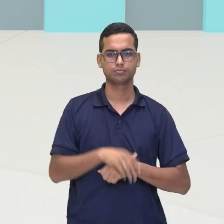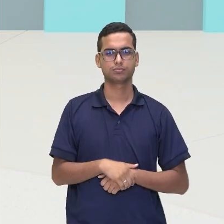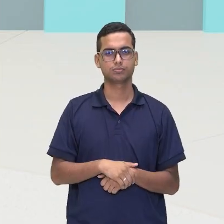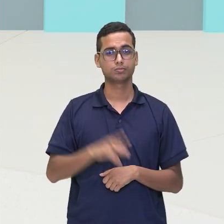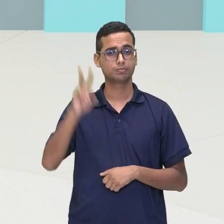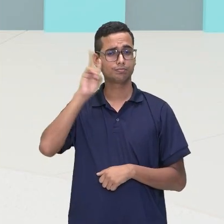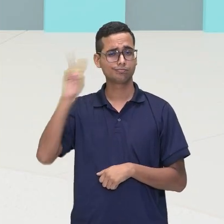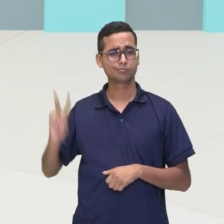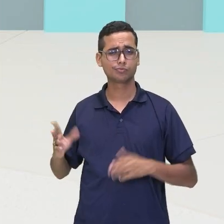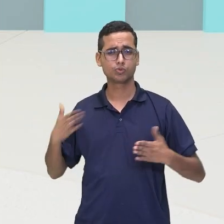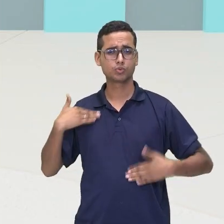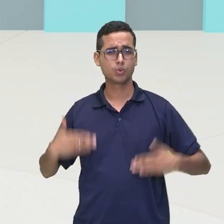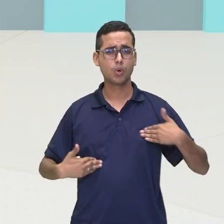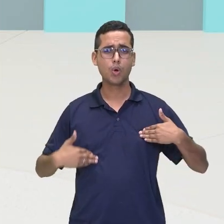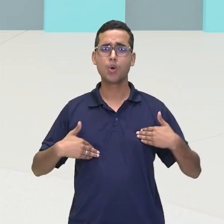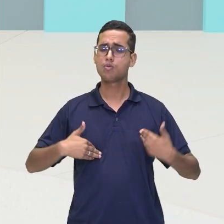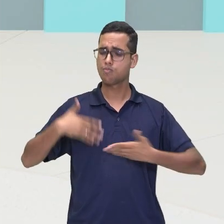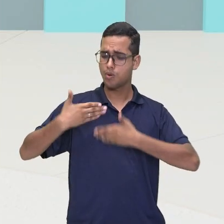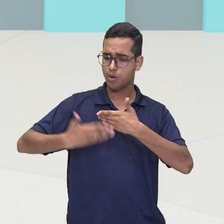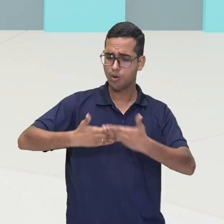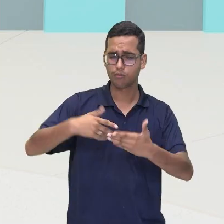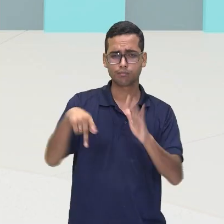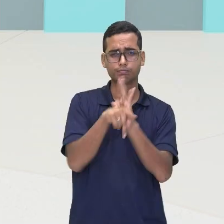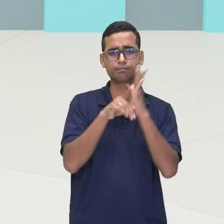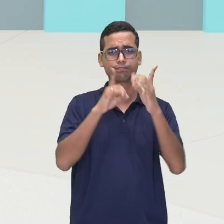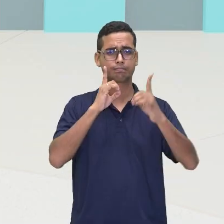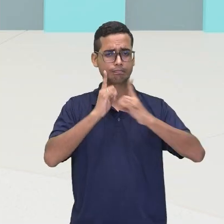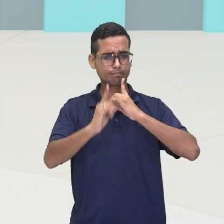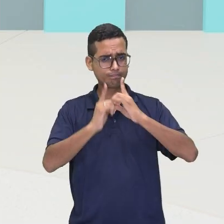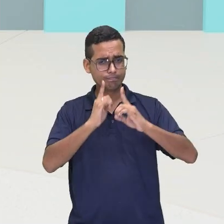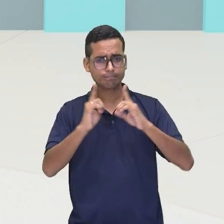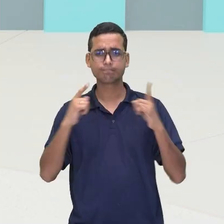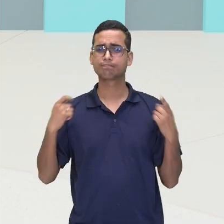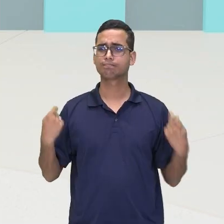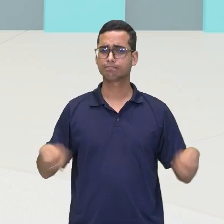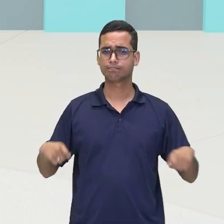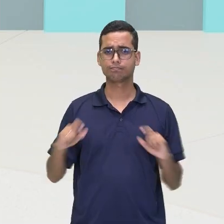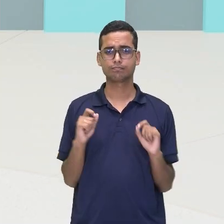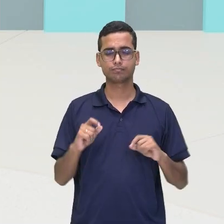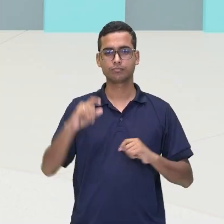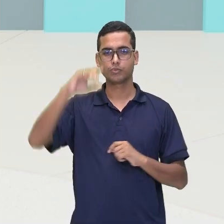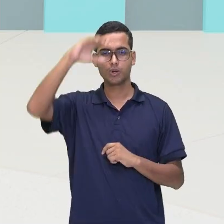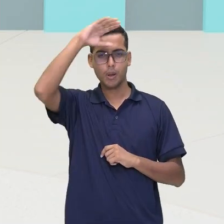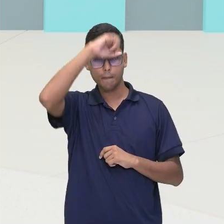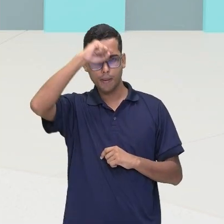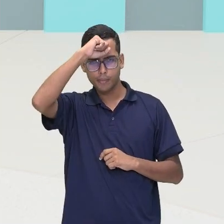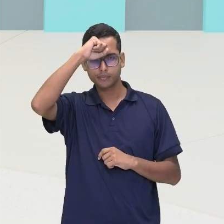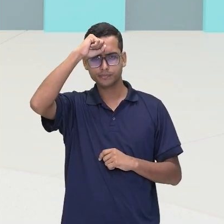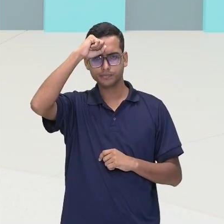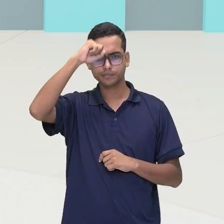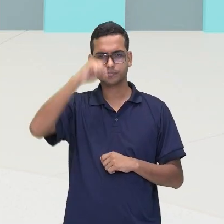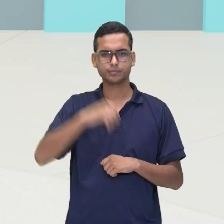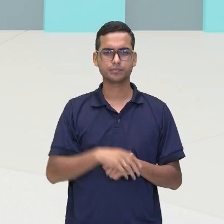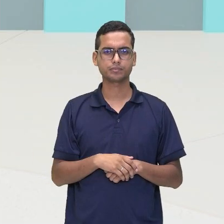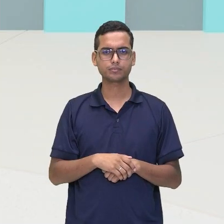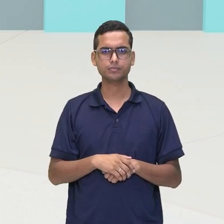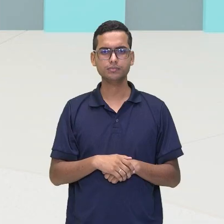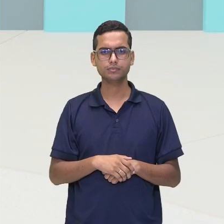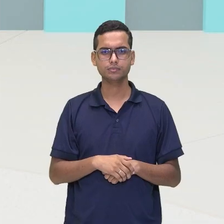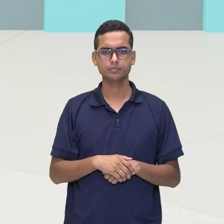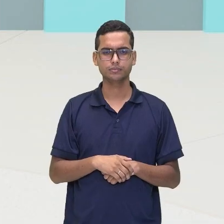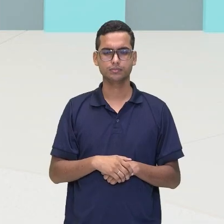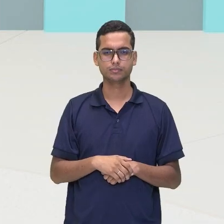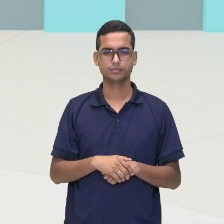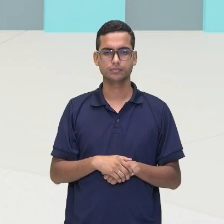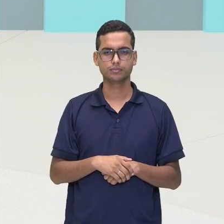corpo nos leva a esse processo dinâmico, entendendo que eu preciso aprender e, ao mesmo tempo que